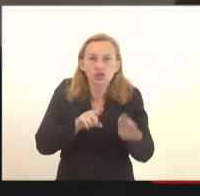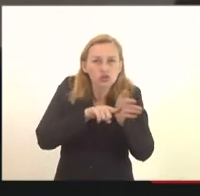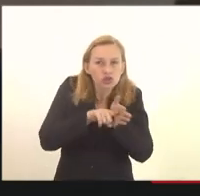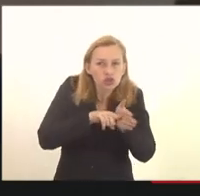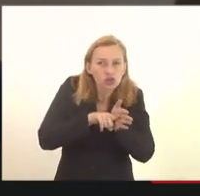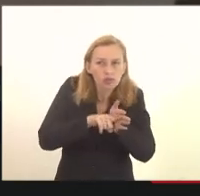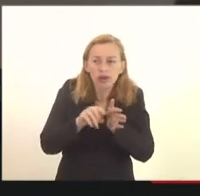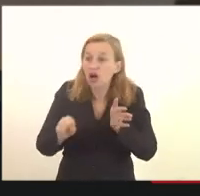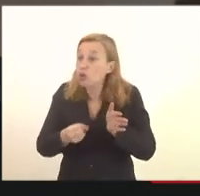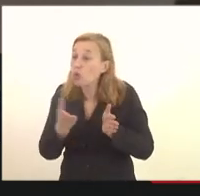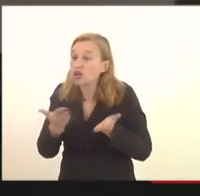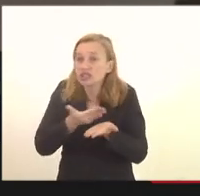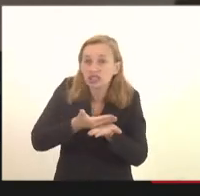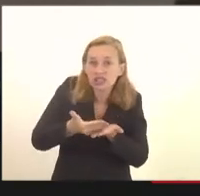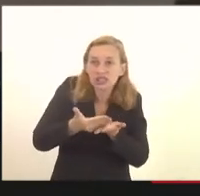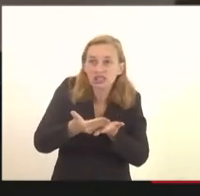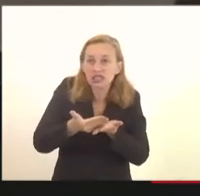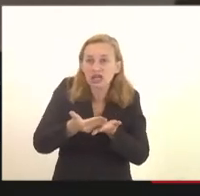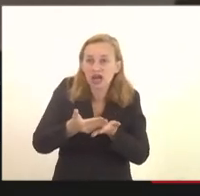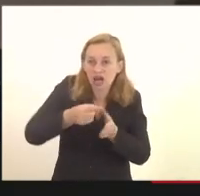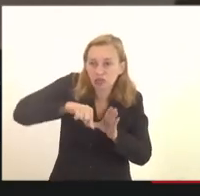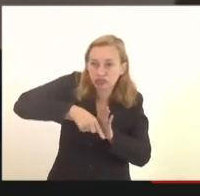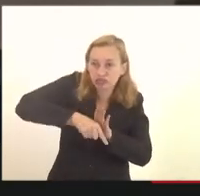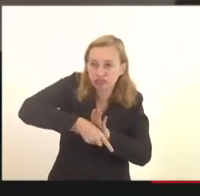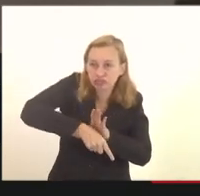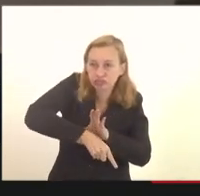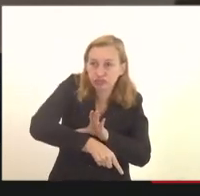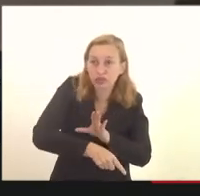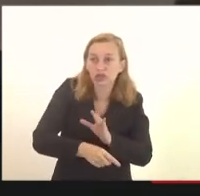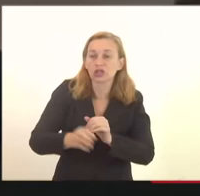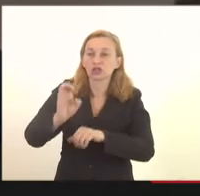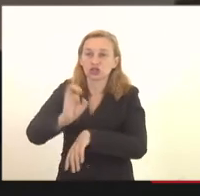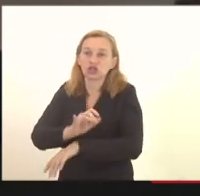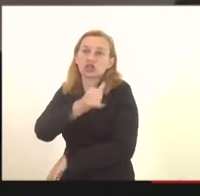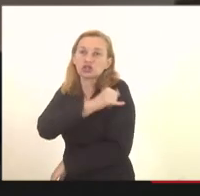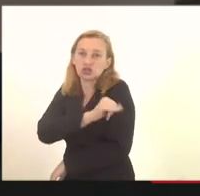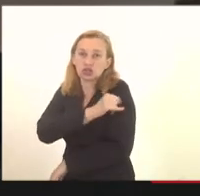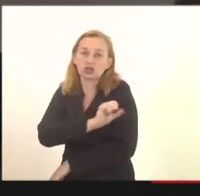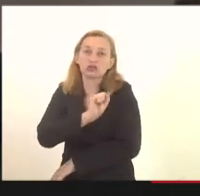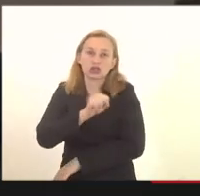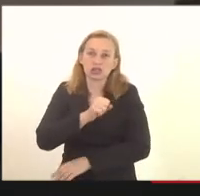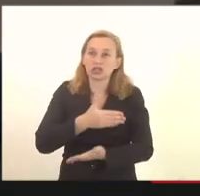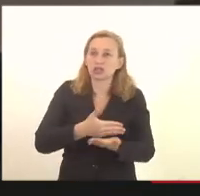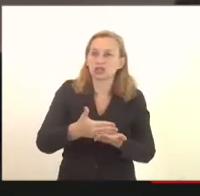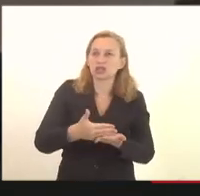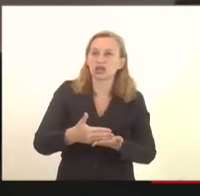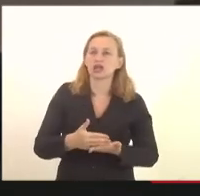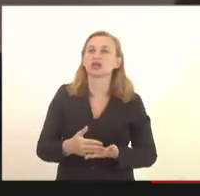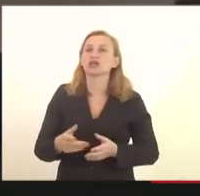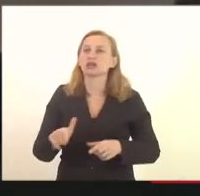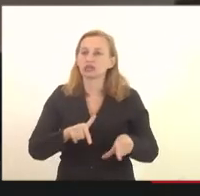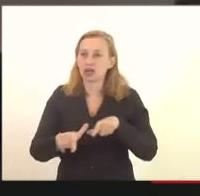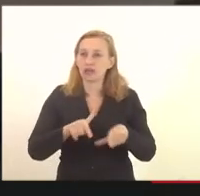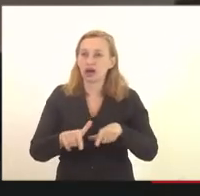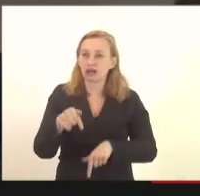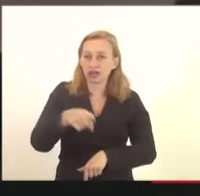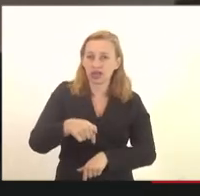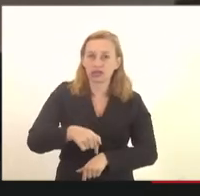quando iniciar as perfurações, também são bases localizadas no estado do Rio de Janeiro. Então, toda a infraestrutura de suporte e de serviço será baseada